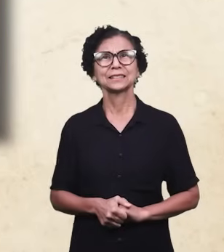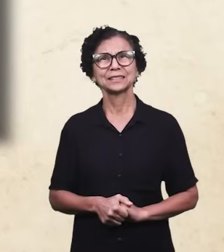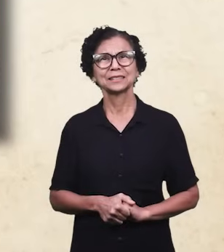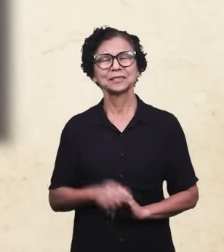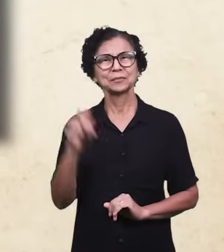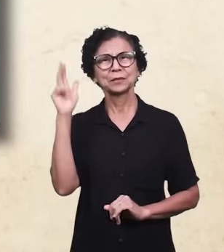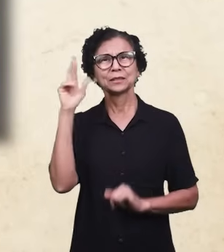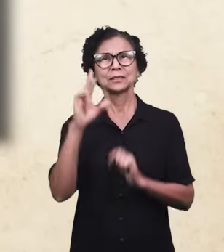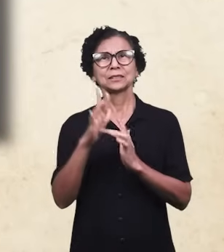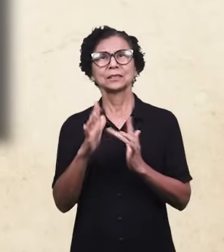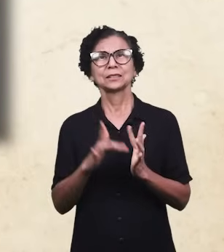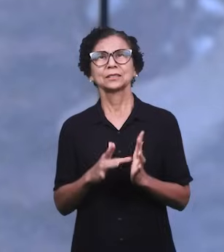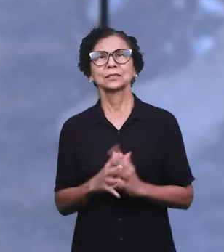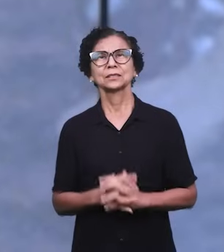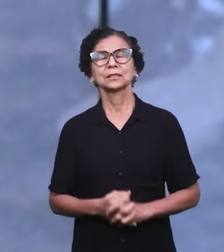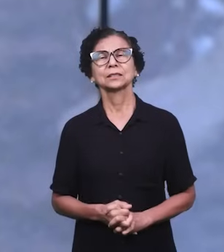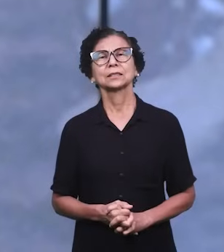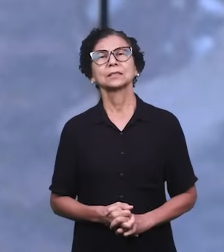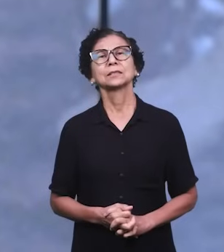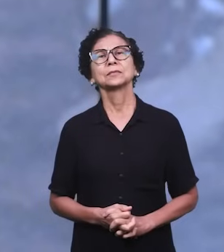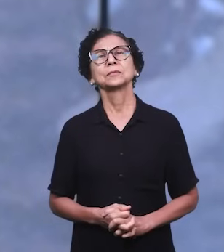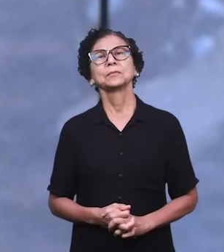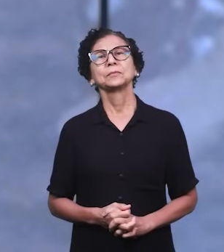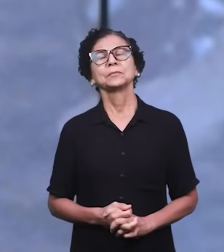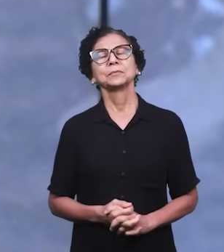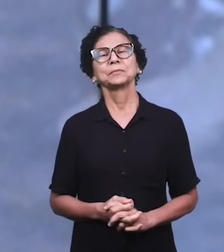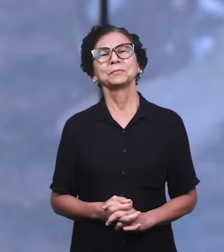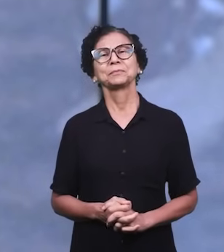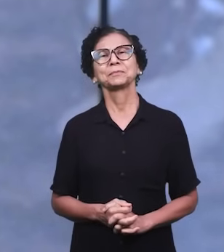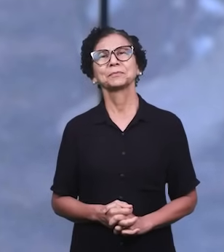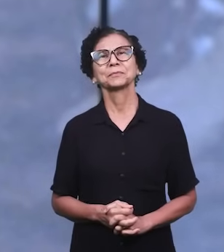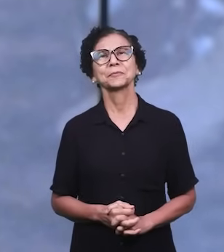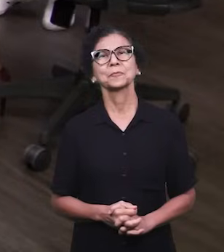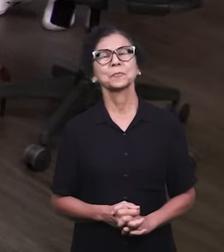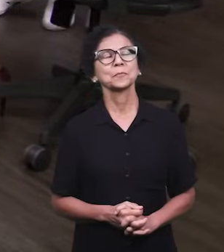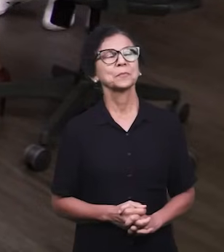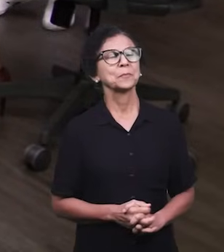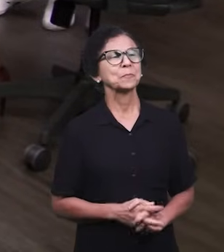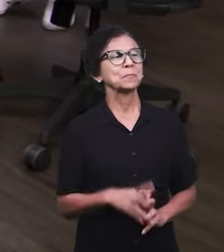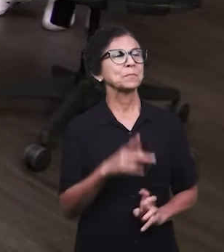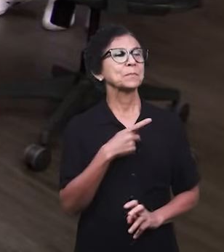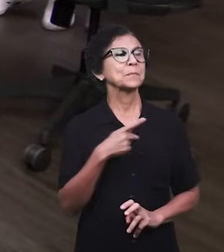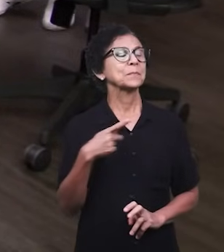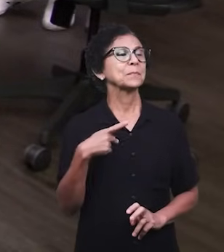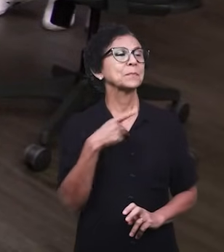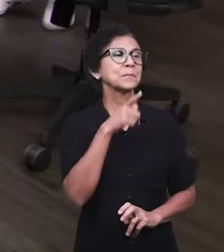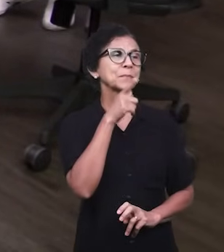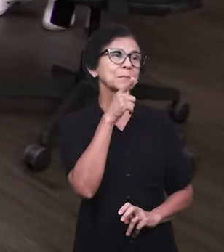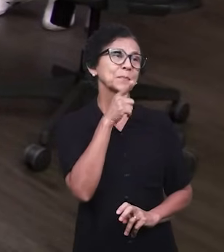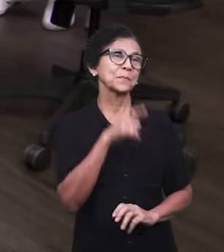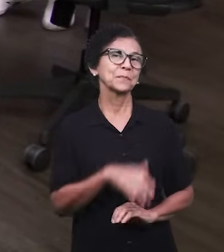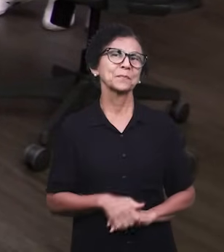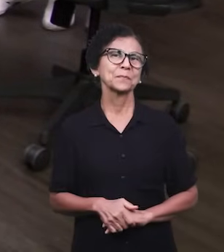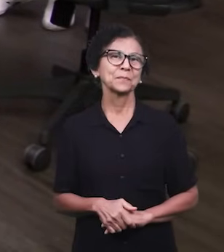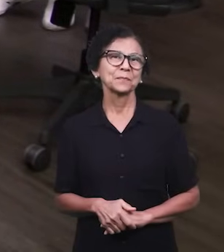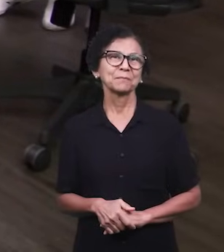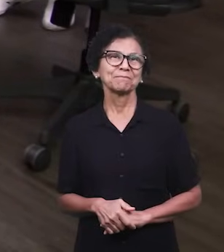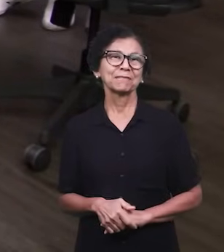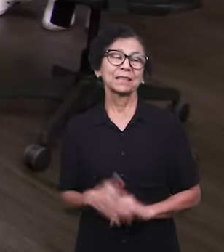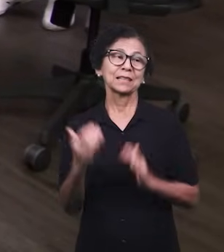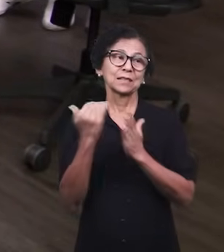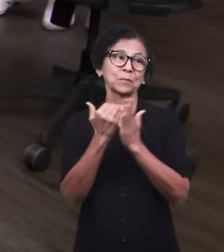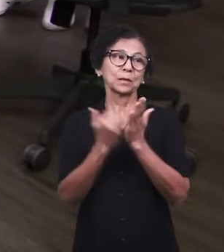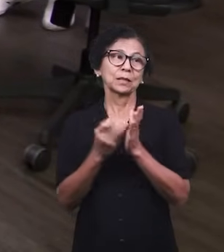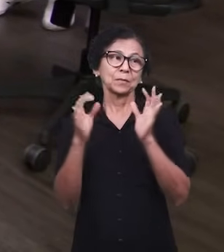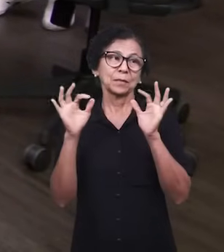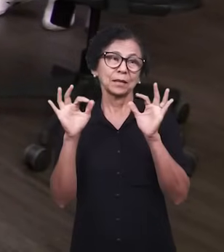A paz do Senhor Jesus, irmãos. Amém, paz do Senhor, Esther. Pastor Gilson, se nós terminássemos o programa agora, já estava